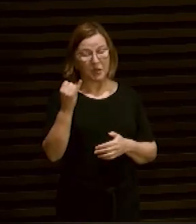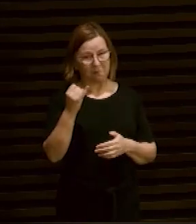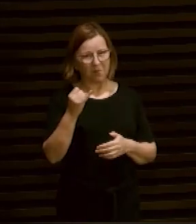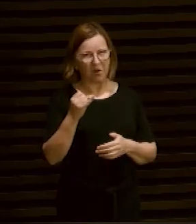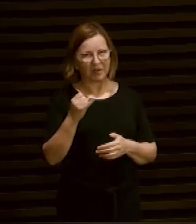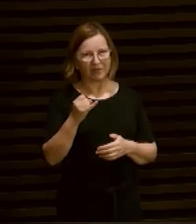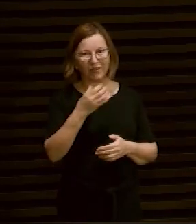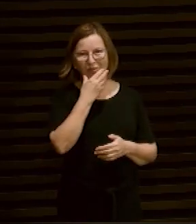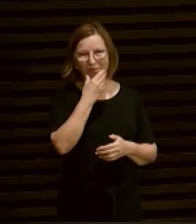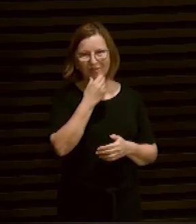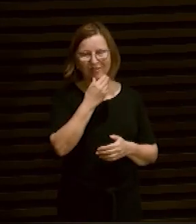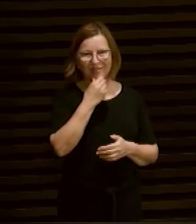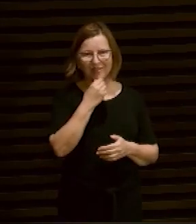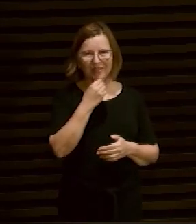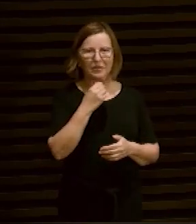carpinteiro.